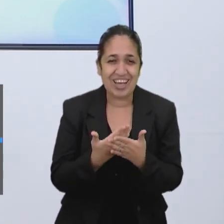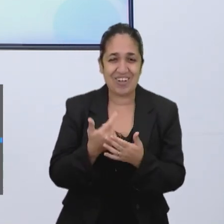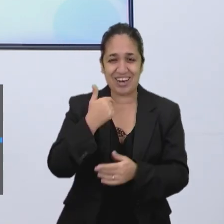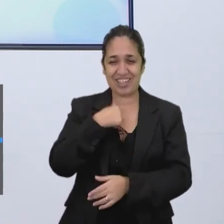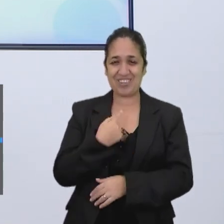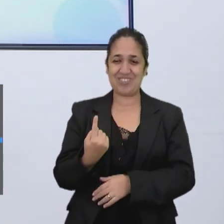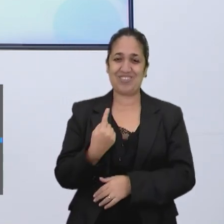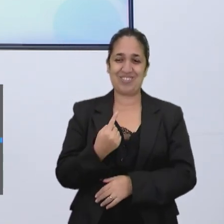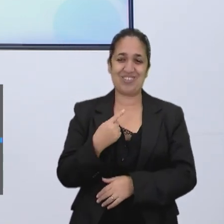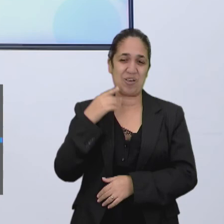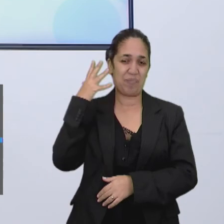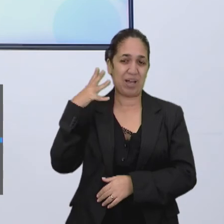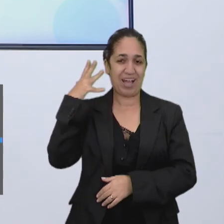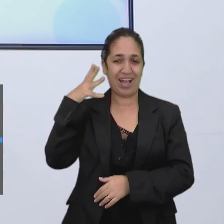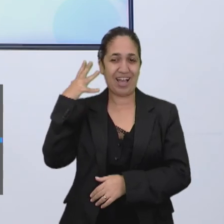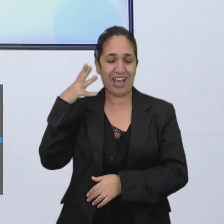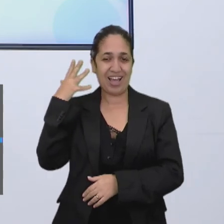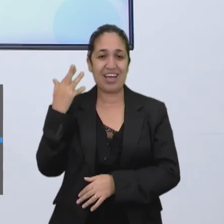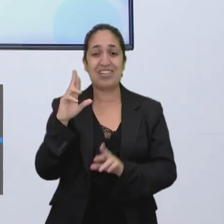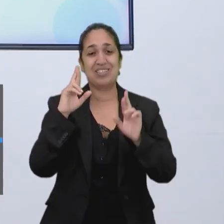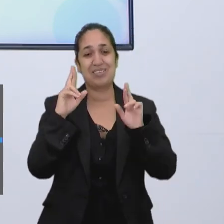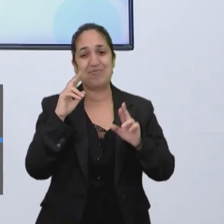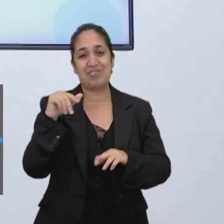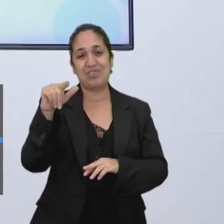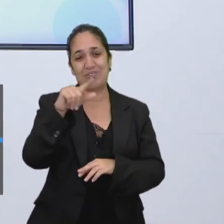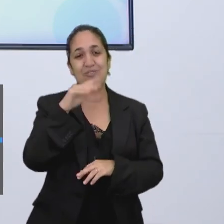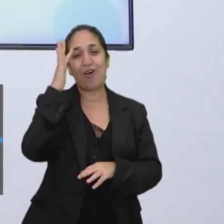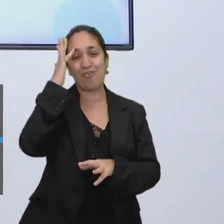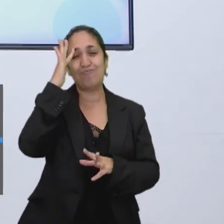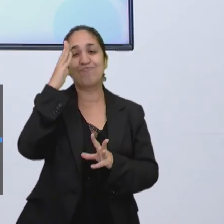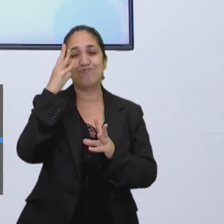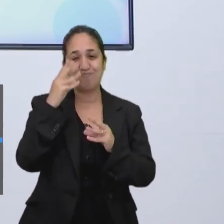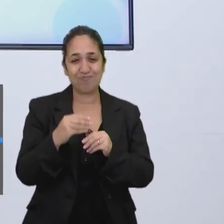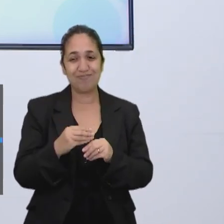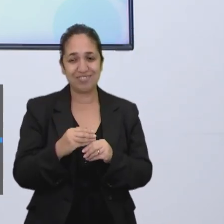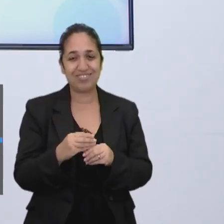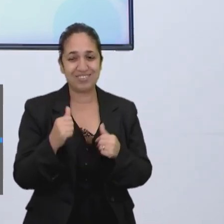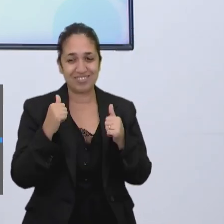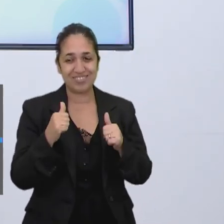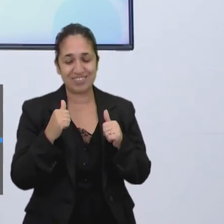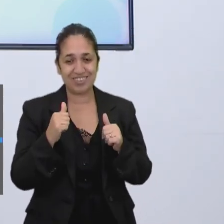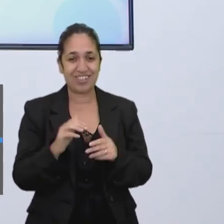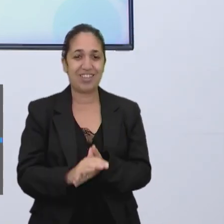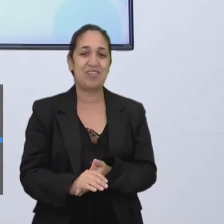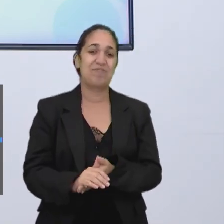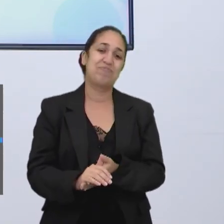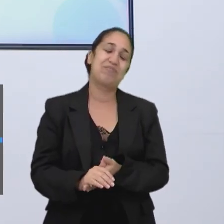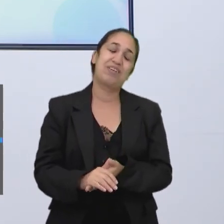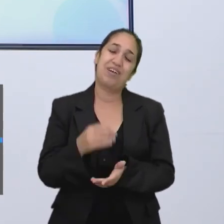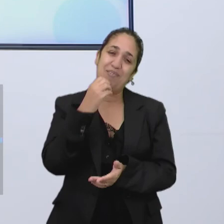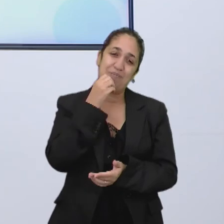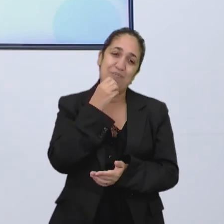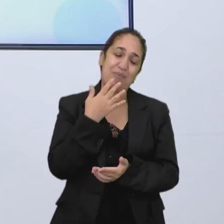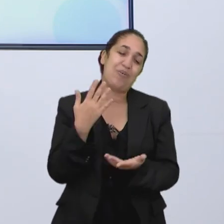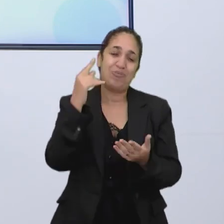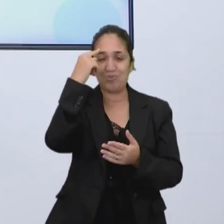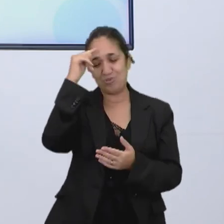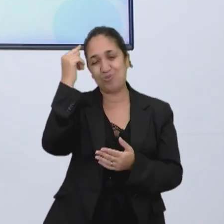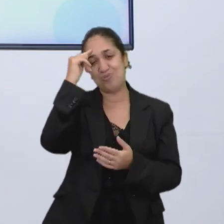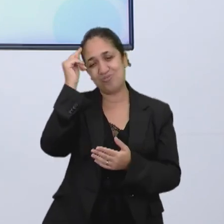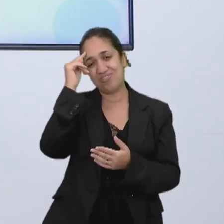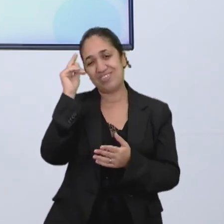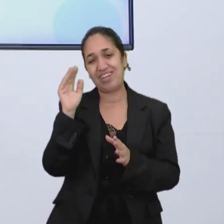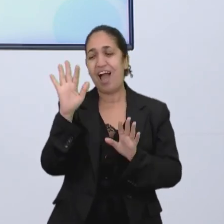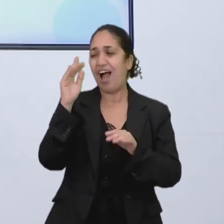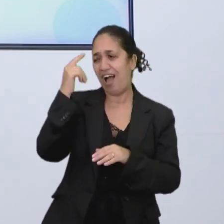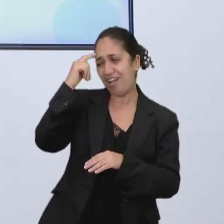aí, mas a gente espera que vocês tenham compreendido, tá ok? E é sempre bom ter dúvidas, né? Parece,